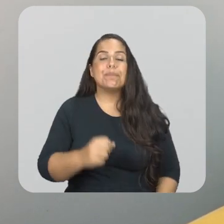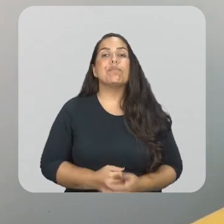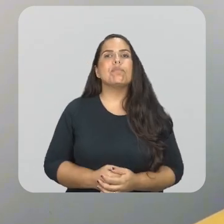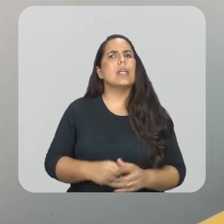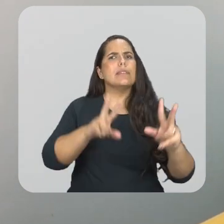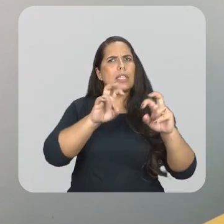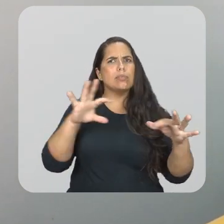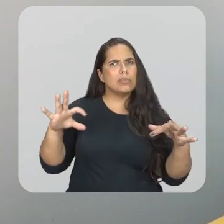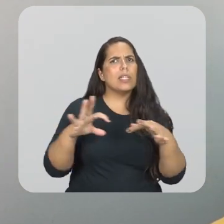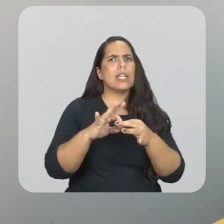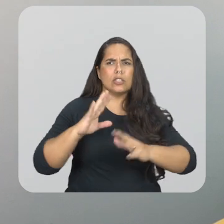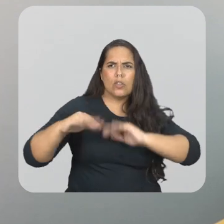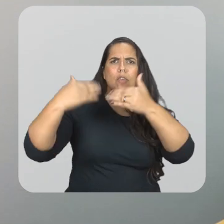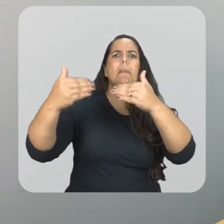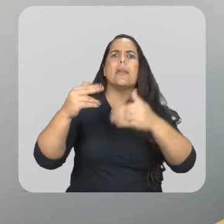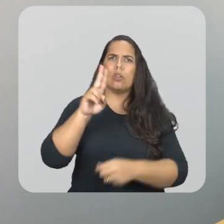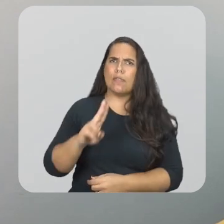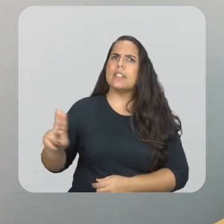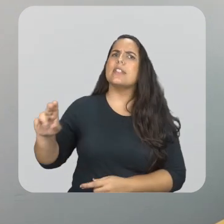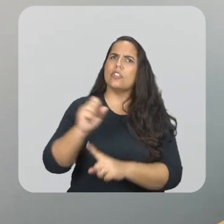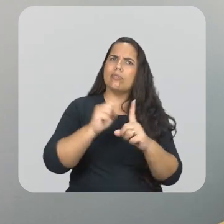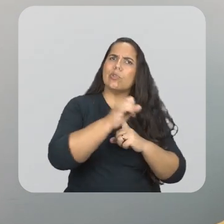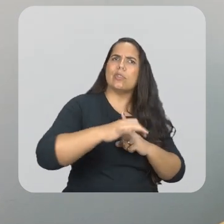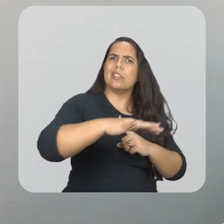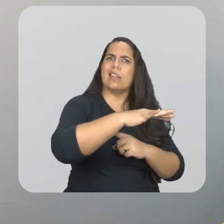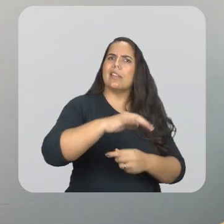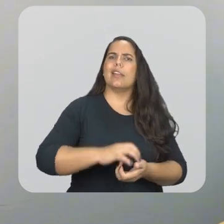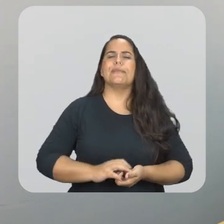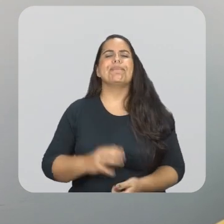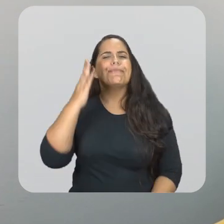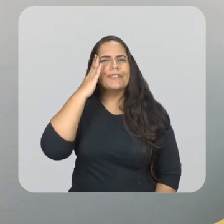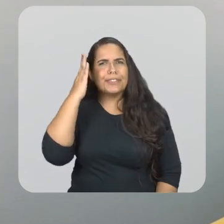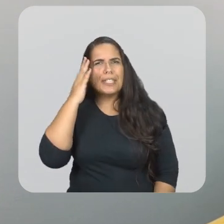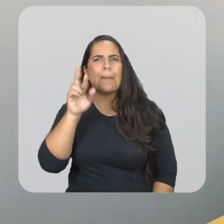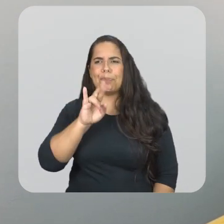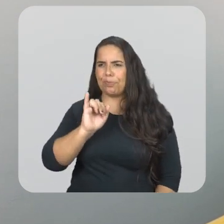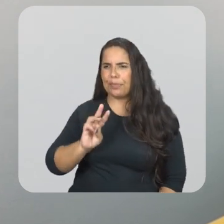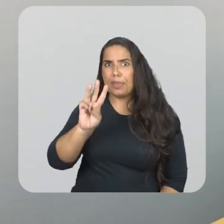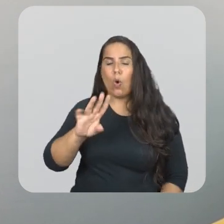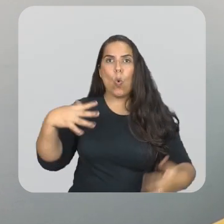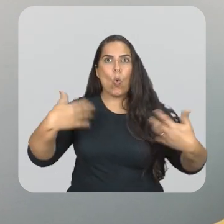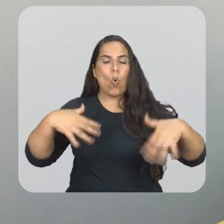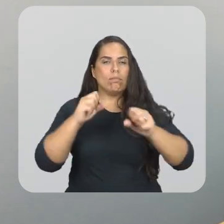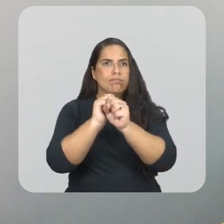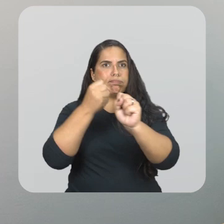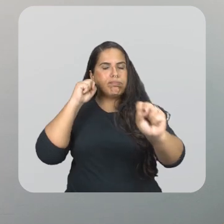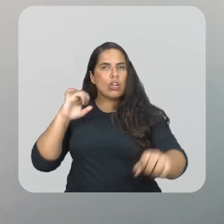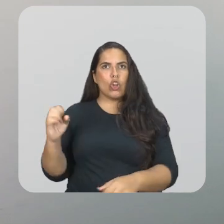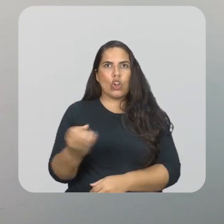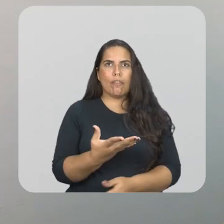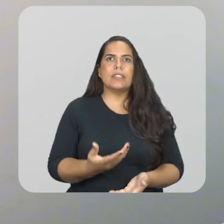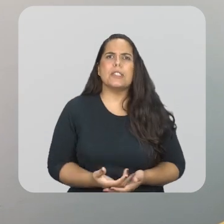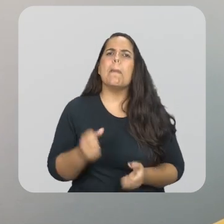temas diretamente ligados ao desenvolvimento da universidade e da sociedade. A gente sabe que o Rio Innovation Week é um evento gigantesco de